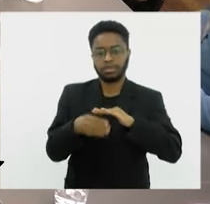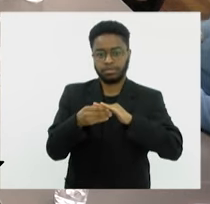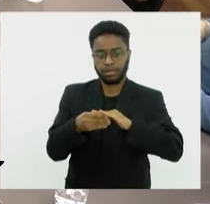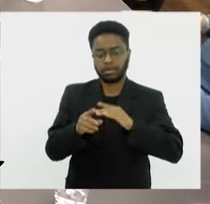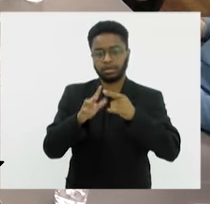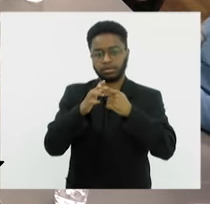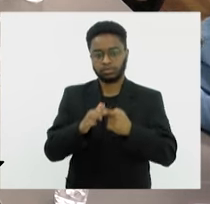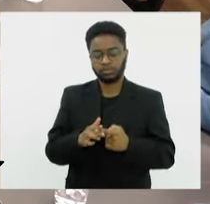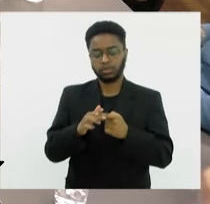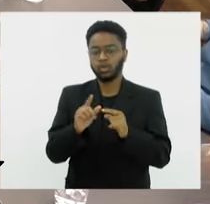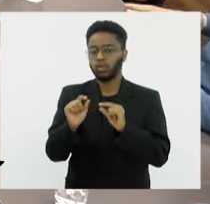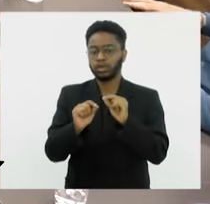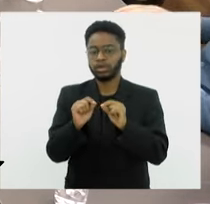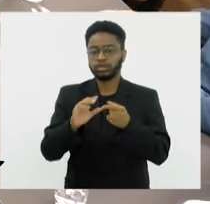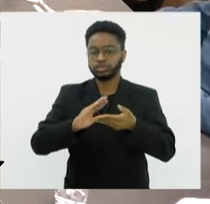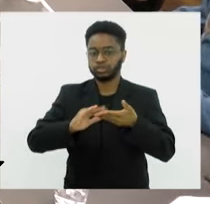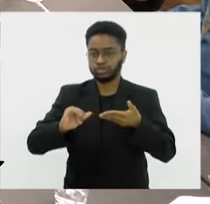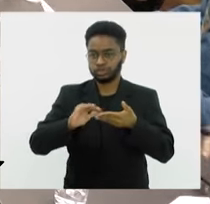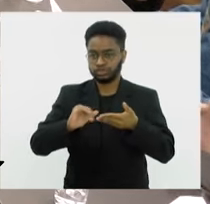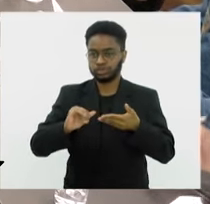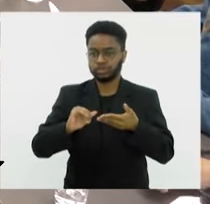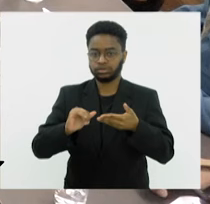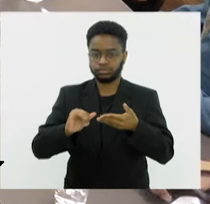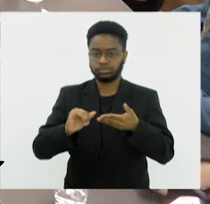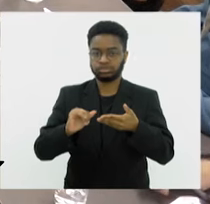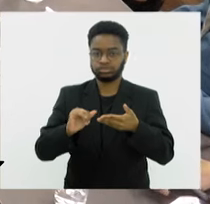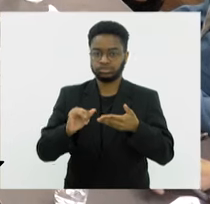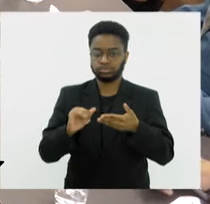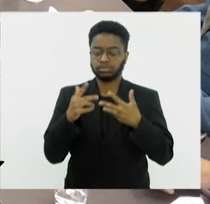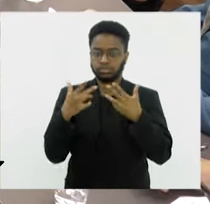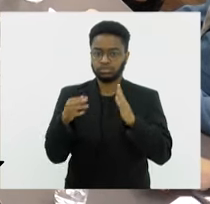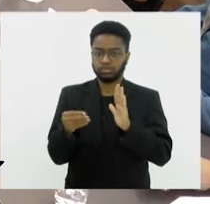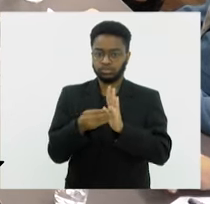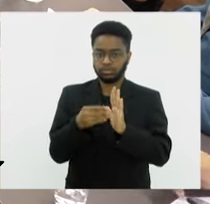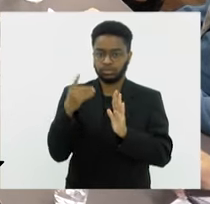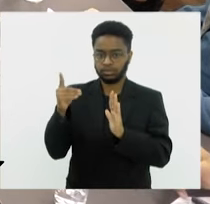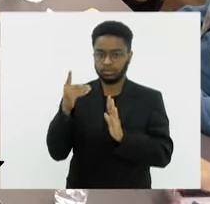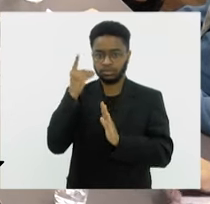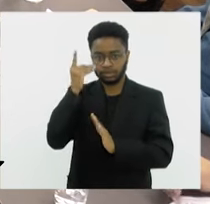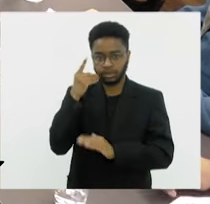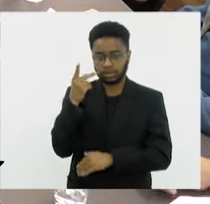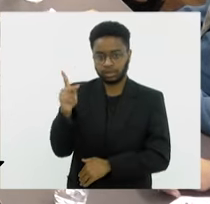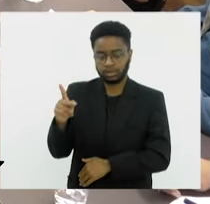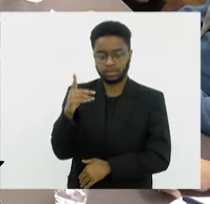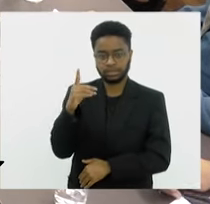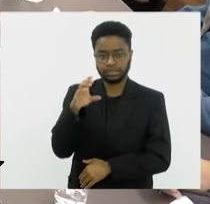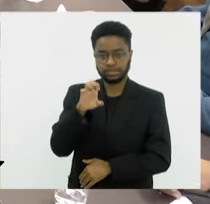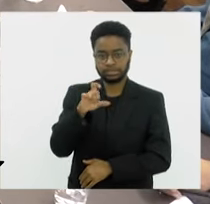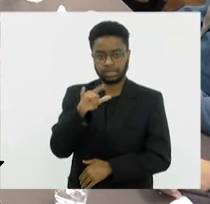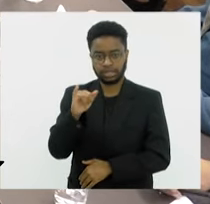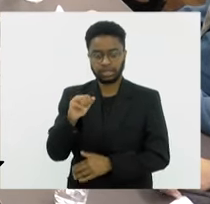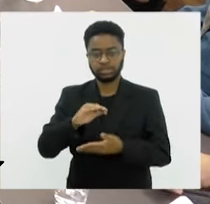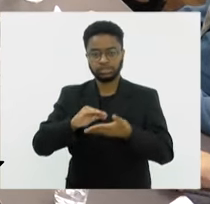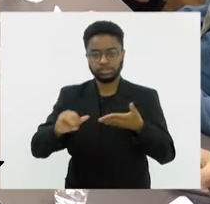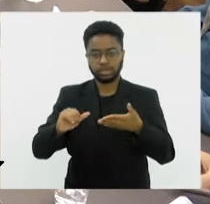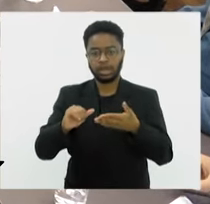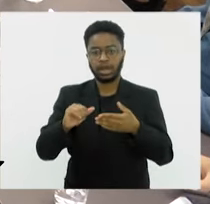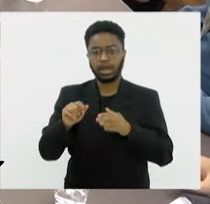é a supressiva, que já estava tanto no meu parecer quanto da deputada Célia, a emenda supressiva do artigo 4º